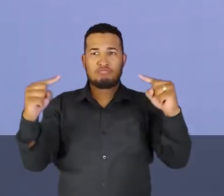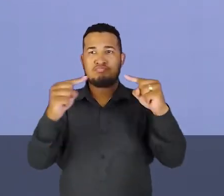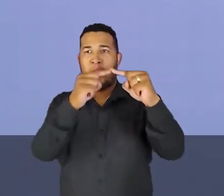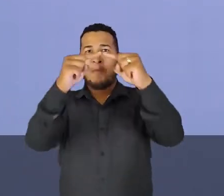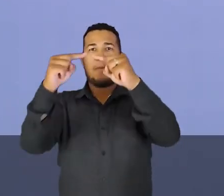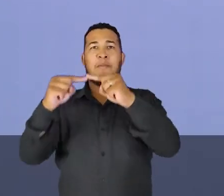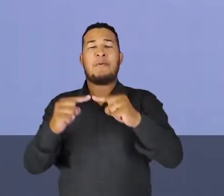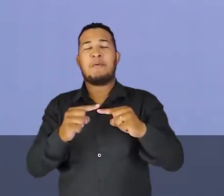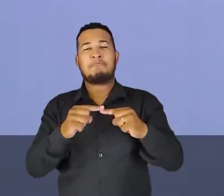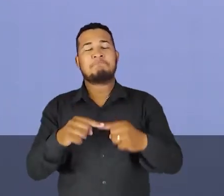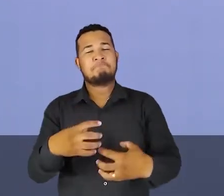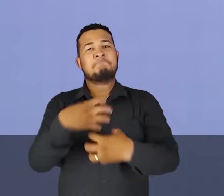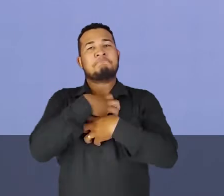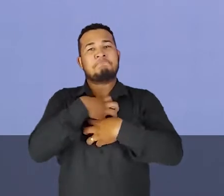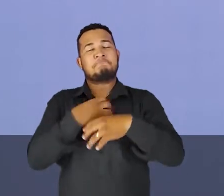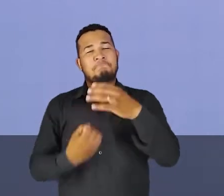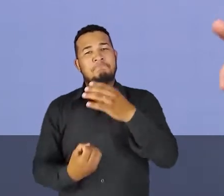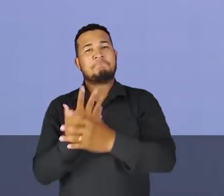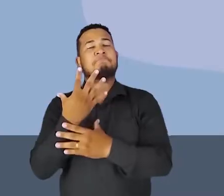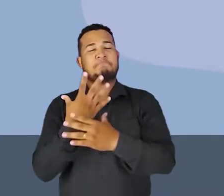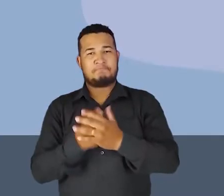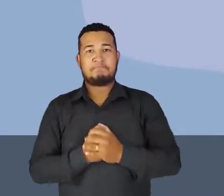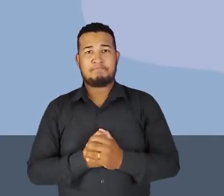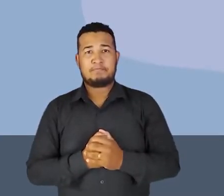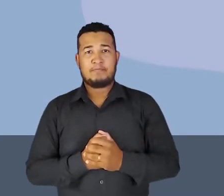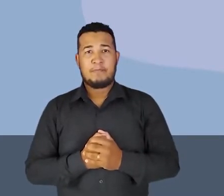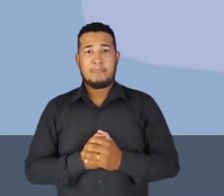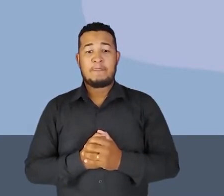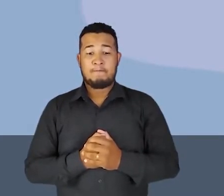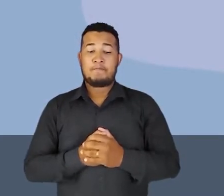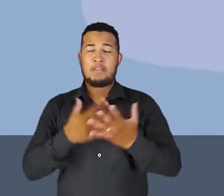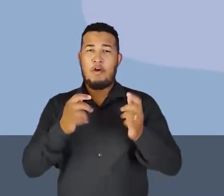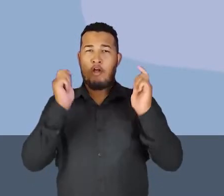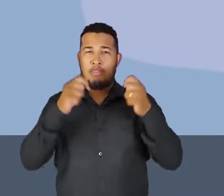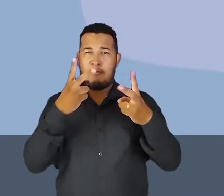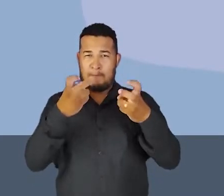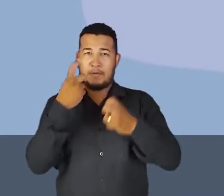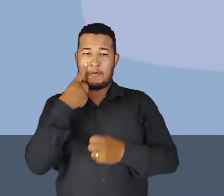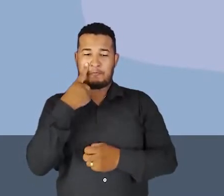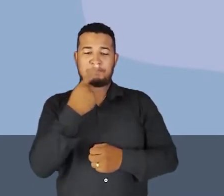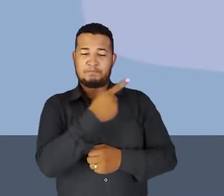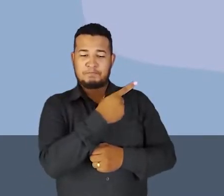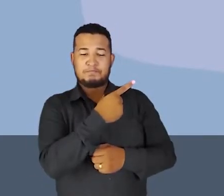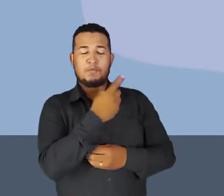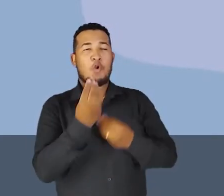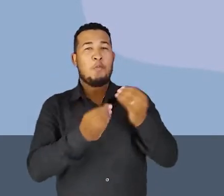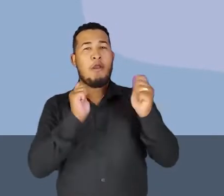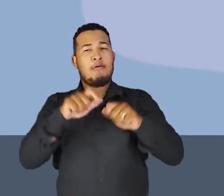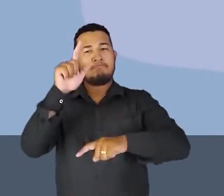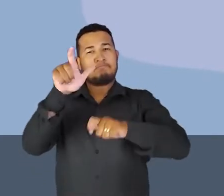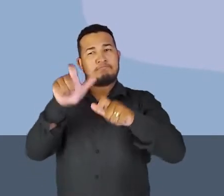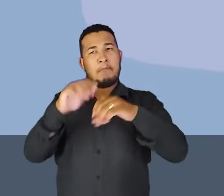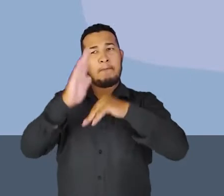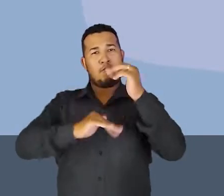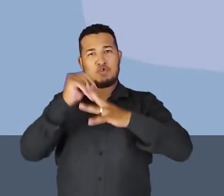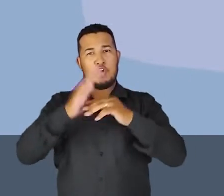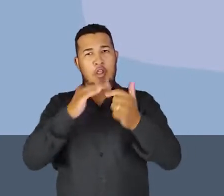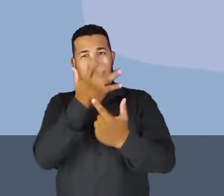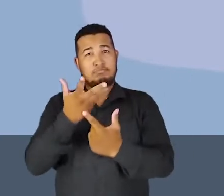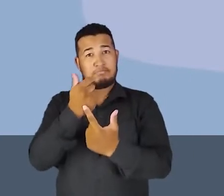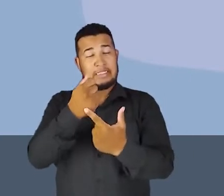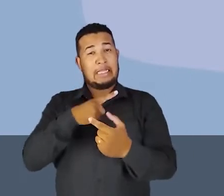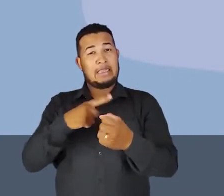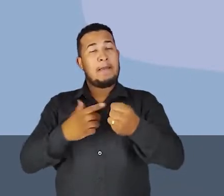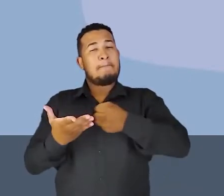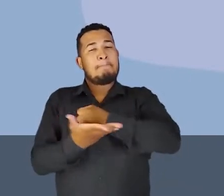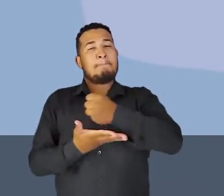maneira a criar composições. Bom, a gente pode perceber aqui trabalhos de artistas que têm esse princípio